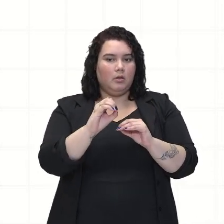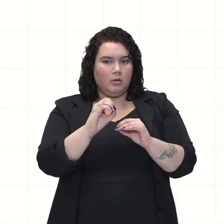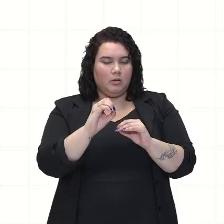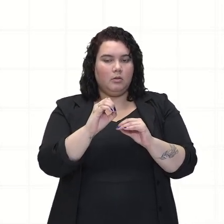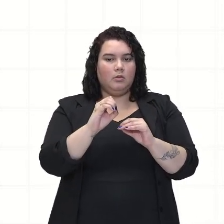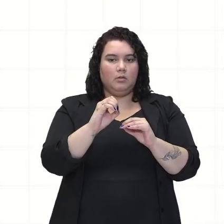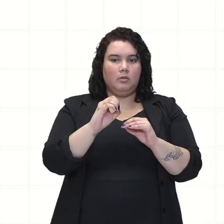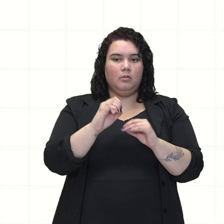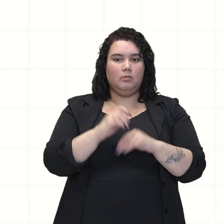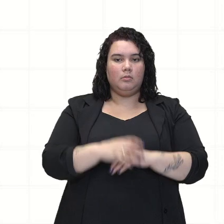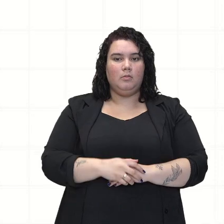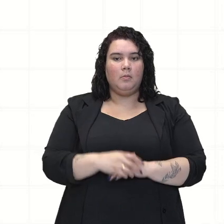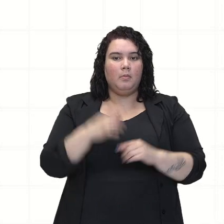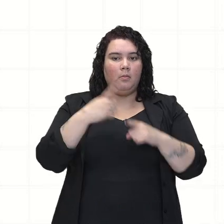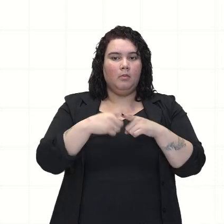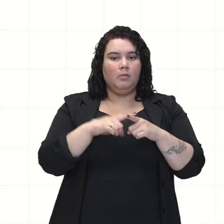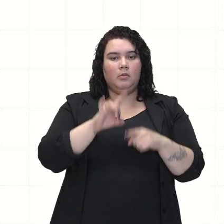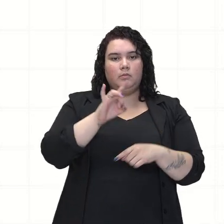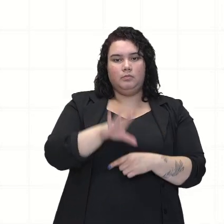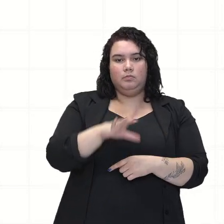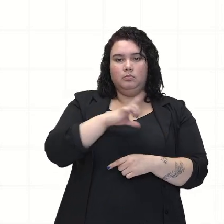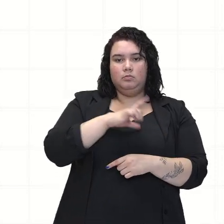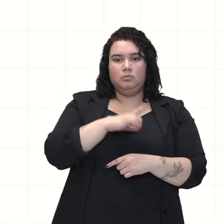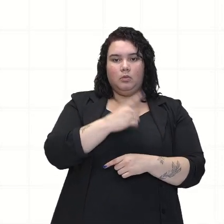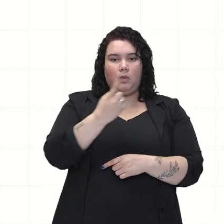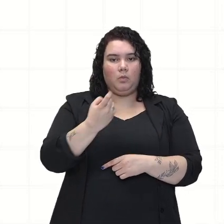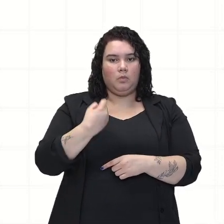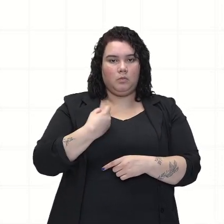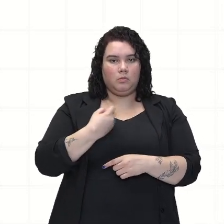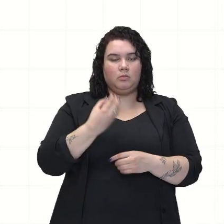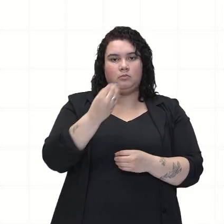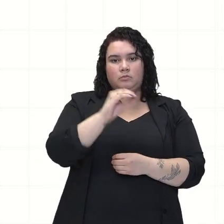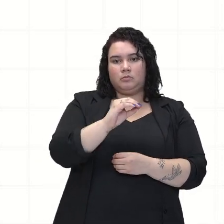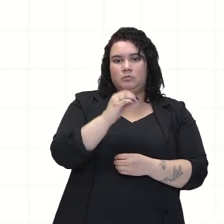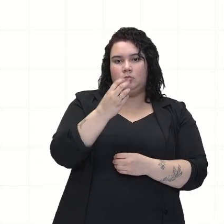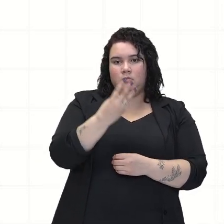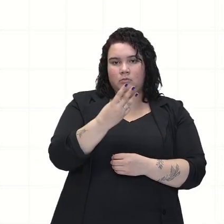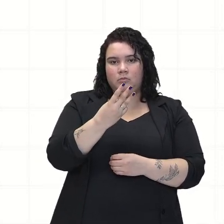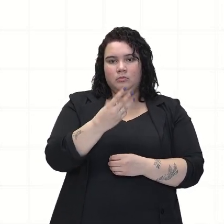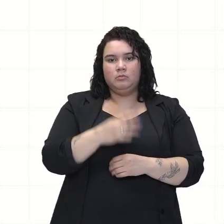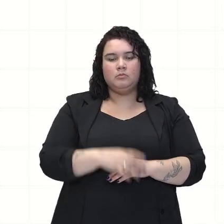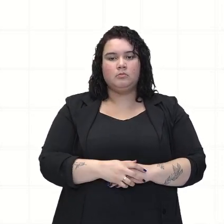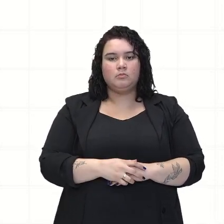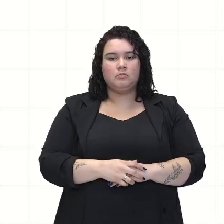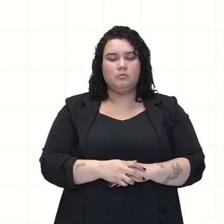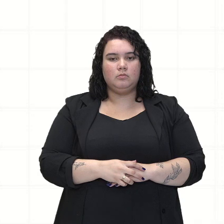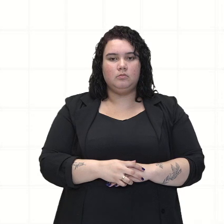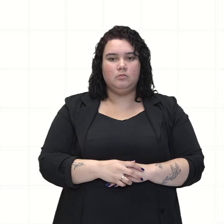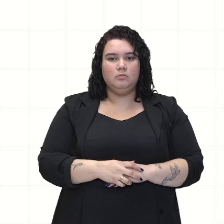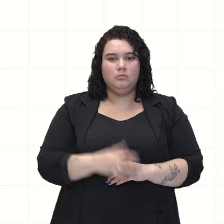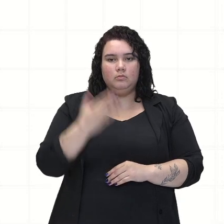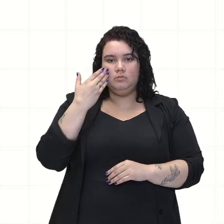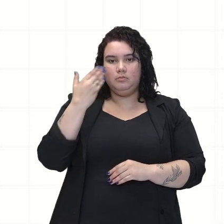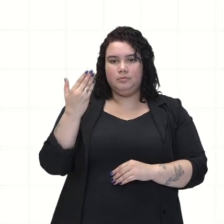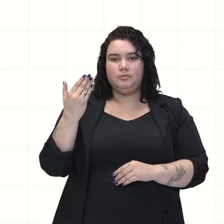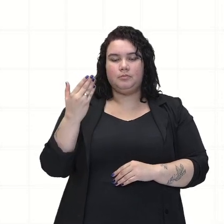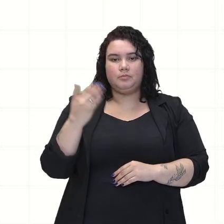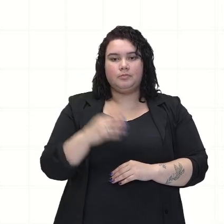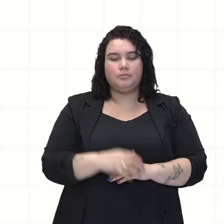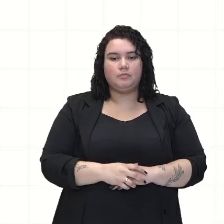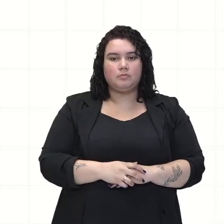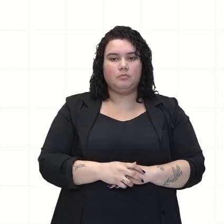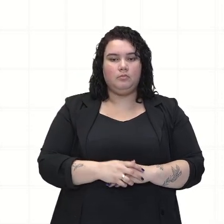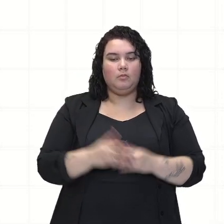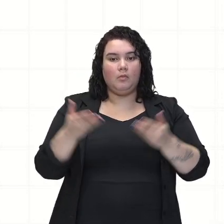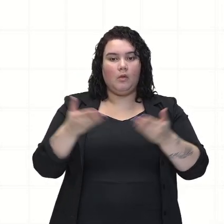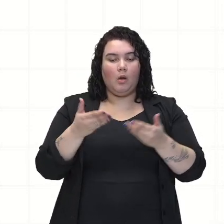aqui, porque só pode colocar um. Então, não dá para colocar o 3, ó. Então, 30, ó. E agora eu